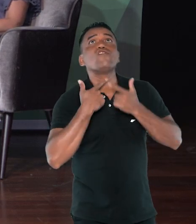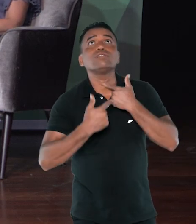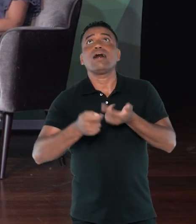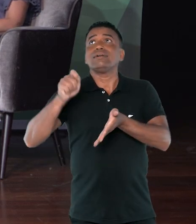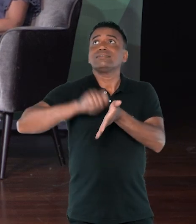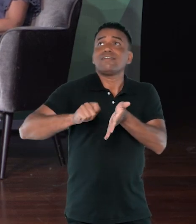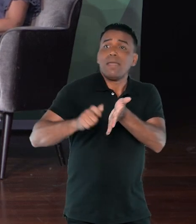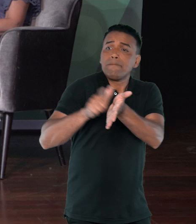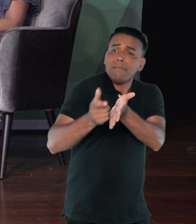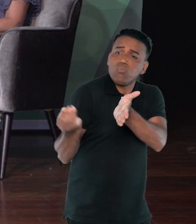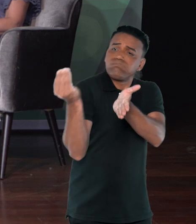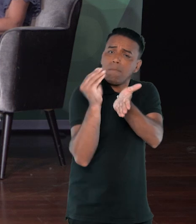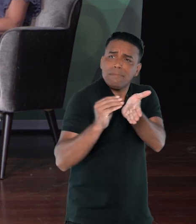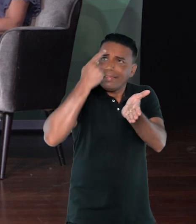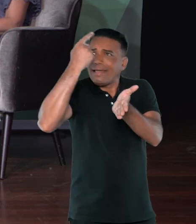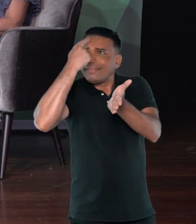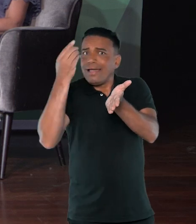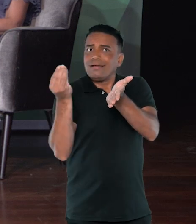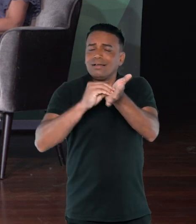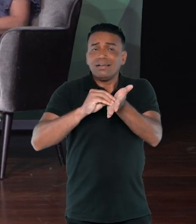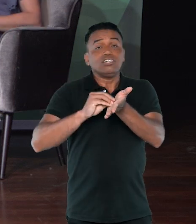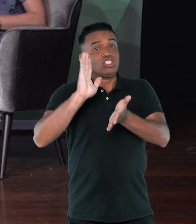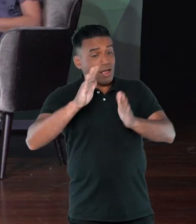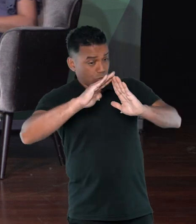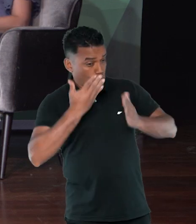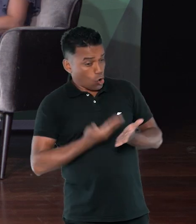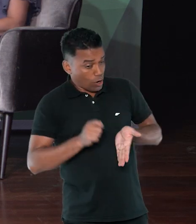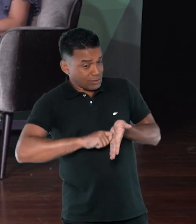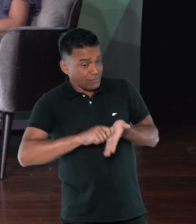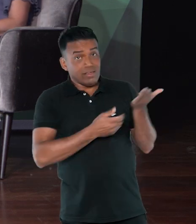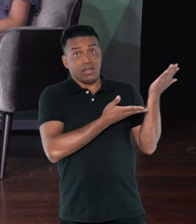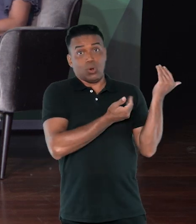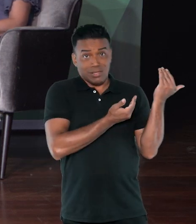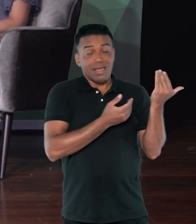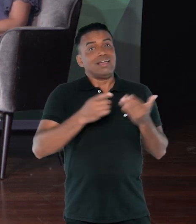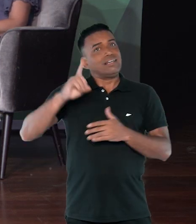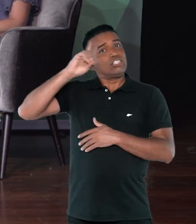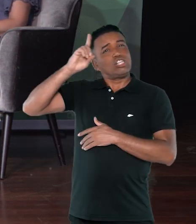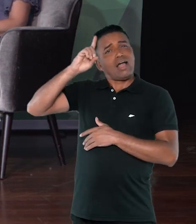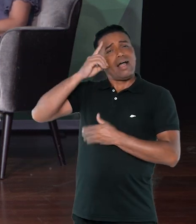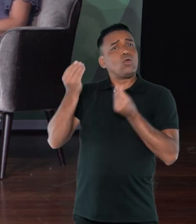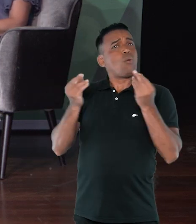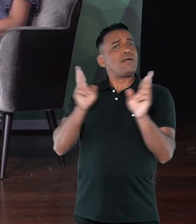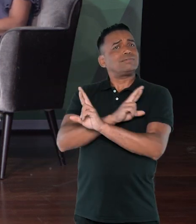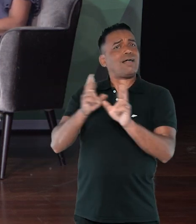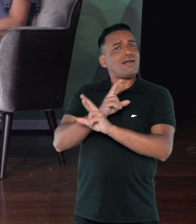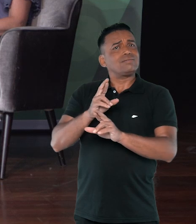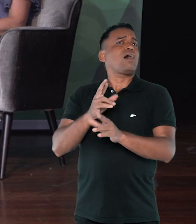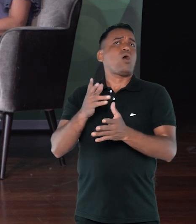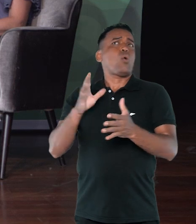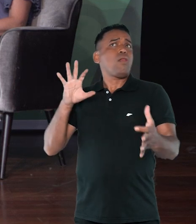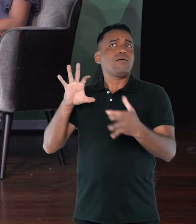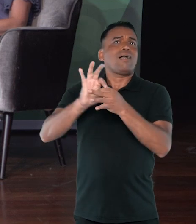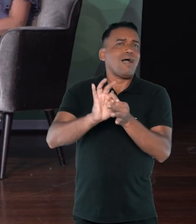no papel as suas ideias? Você já escrevia ali na escola, na adolescência, tinha diário? Como que é a sua relação com a escrita? Quando